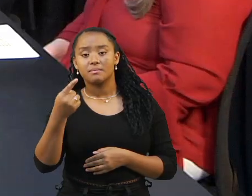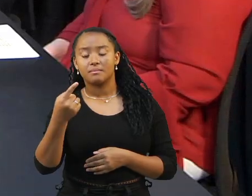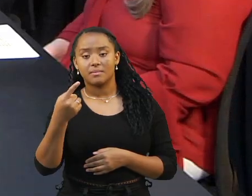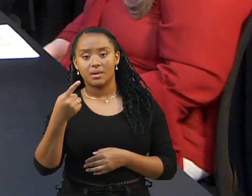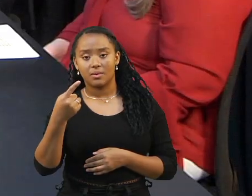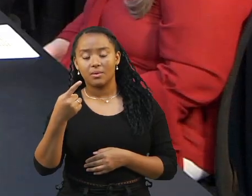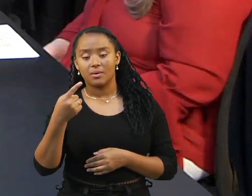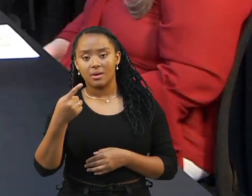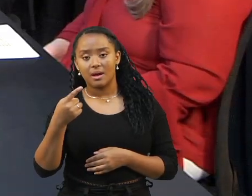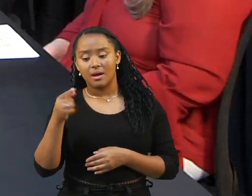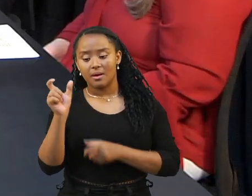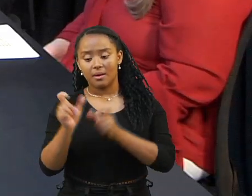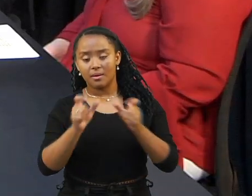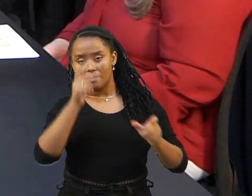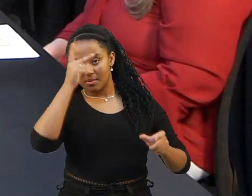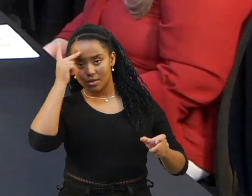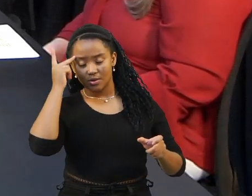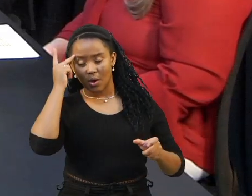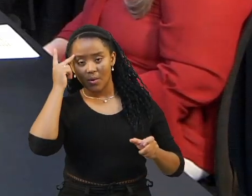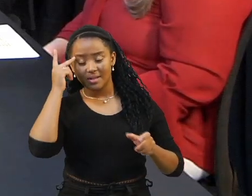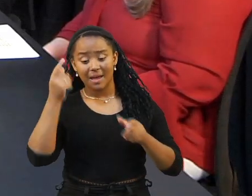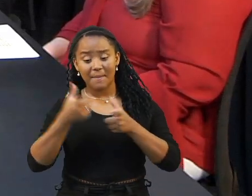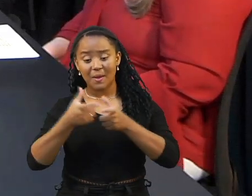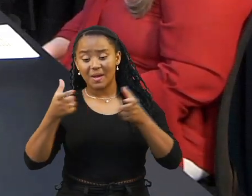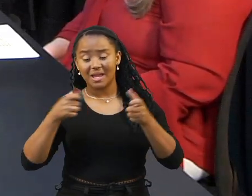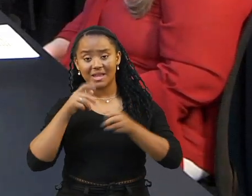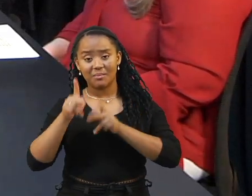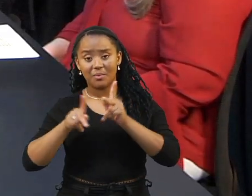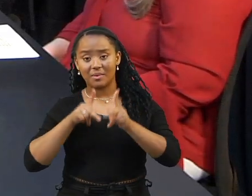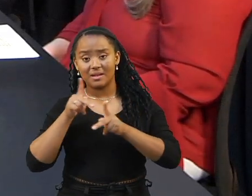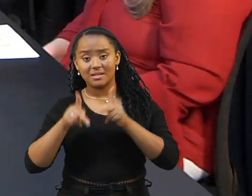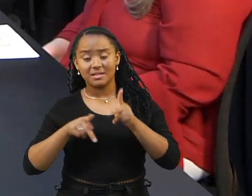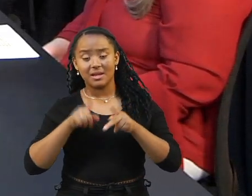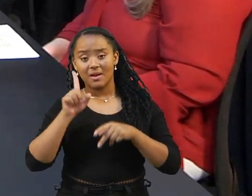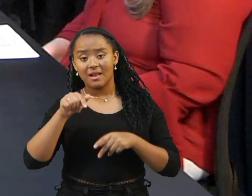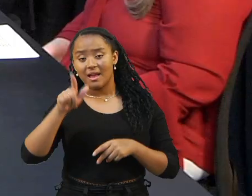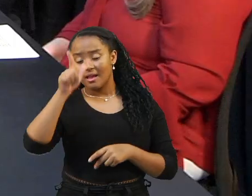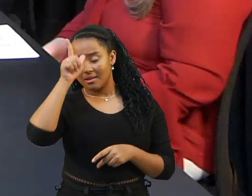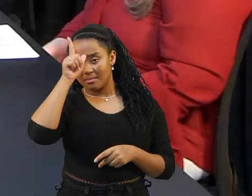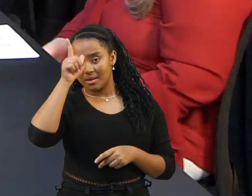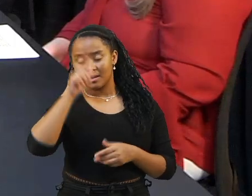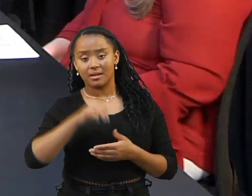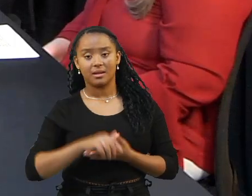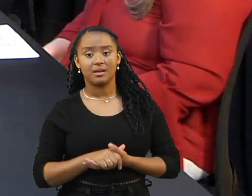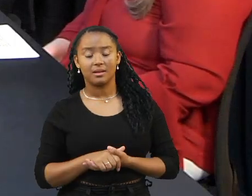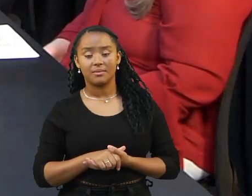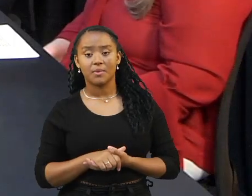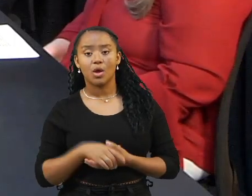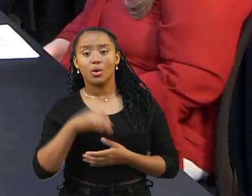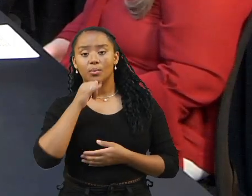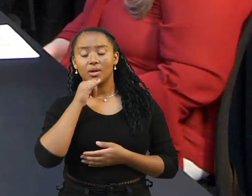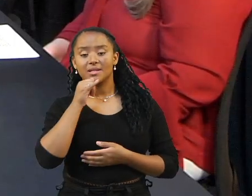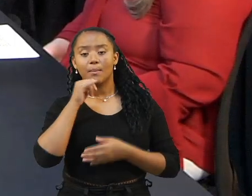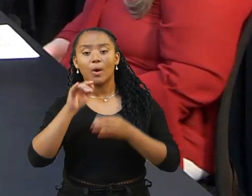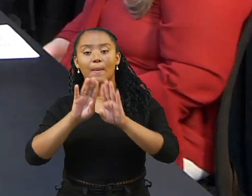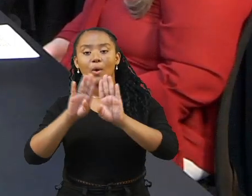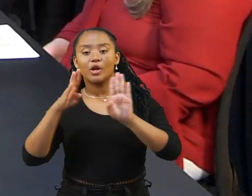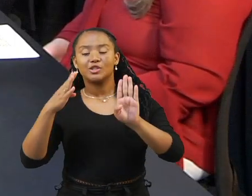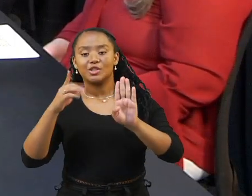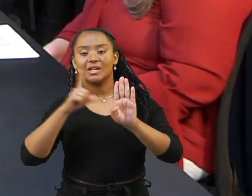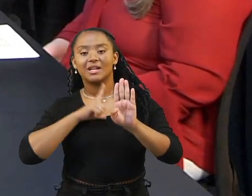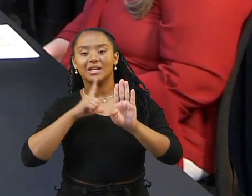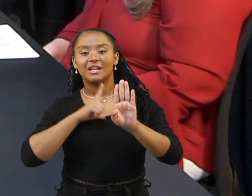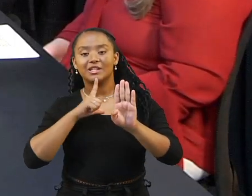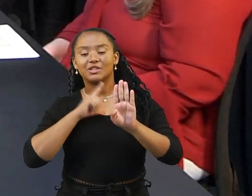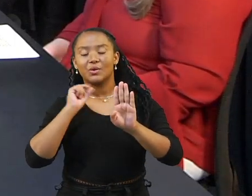Eles falam alemão. Nas portinhas, assim, tem escrito, por exemplo, banheiro em português